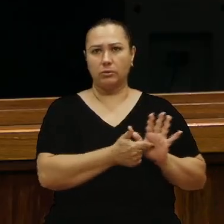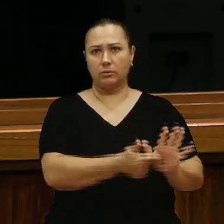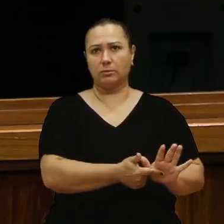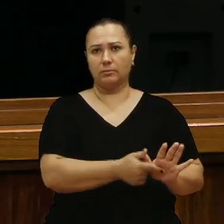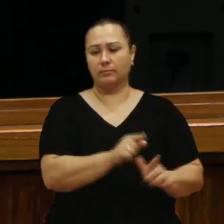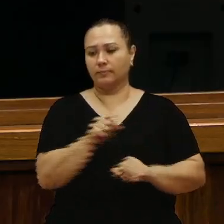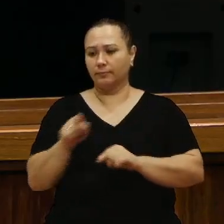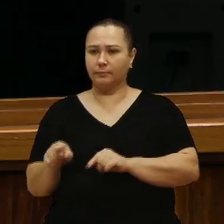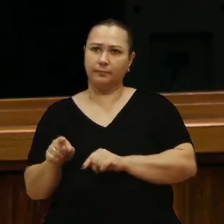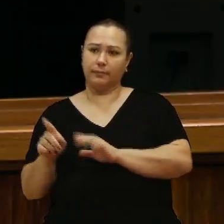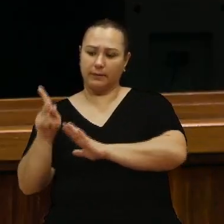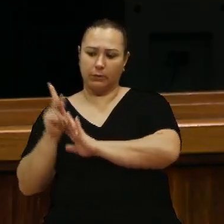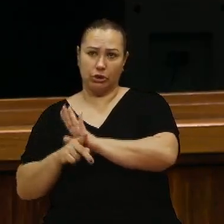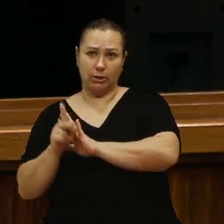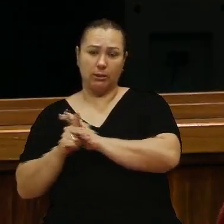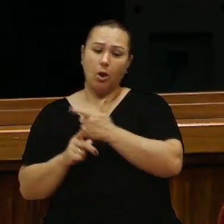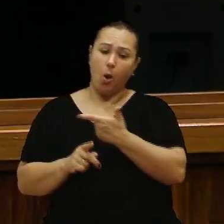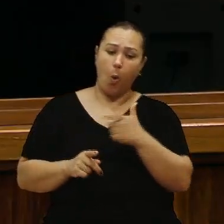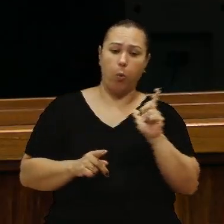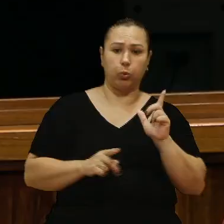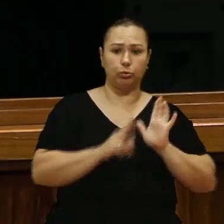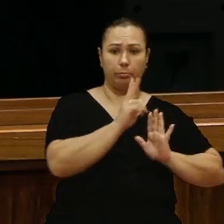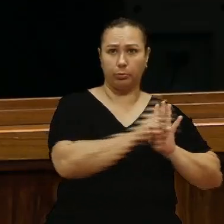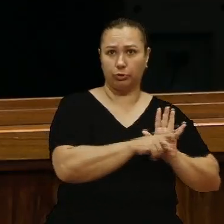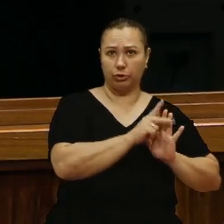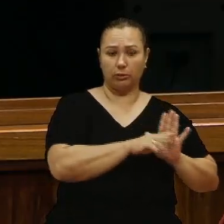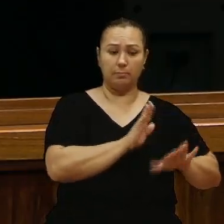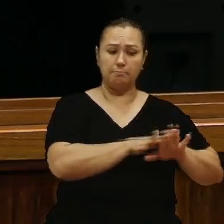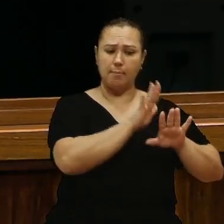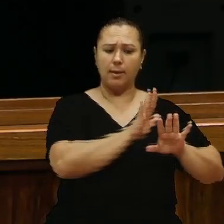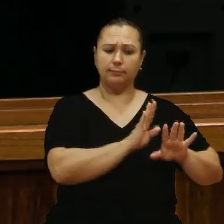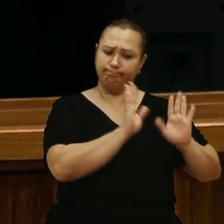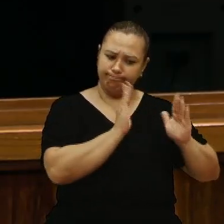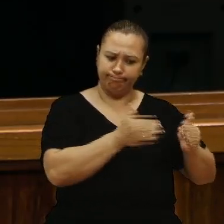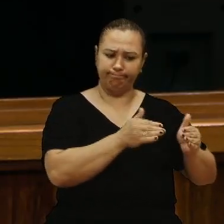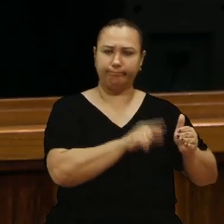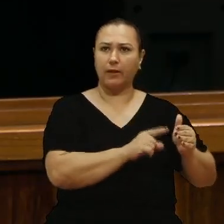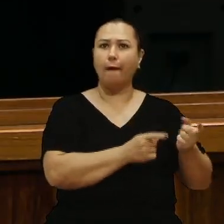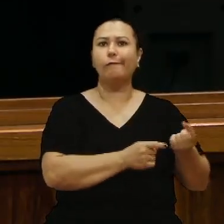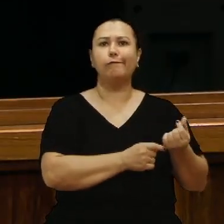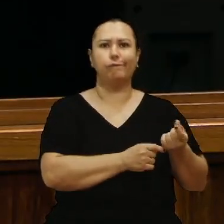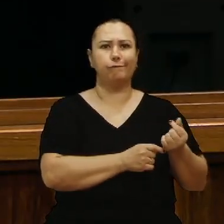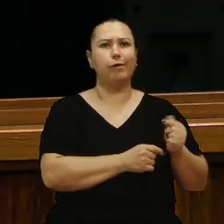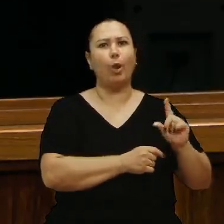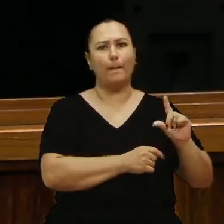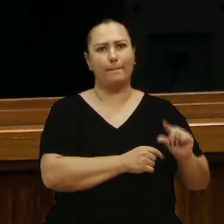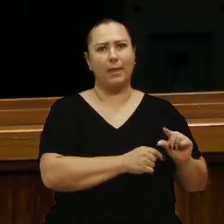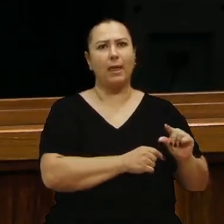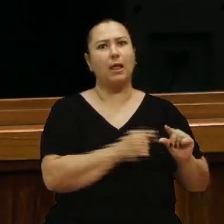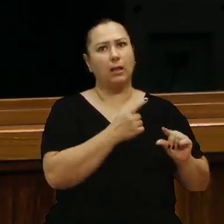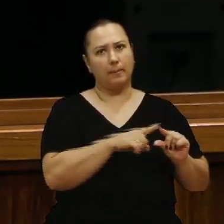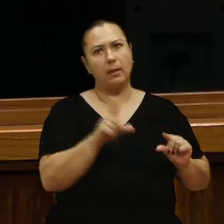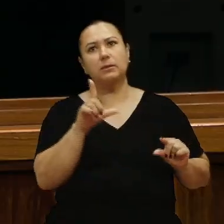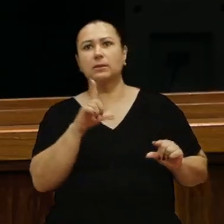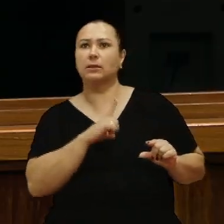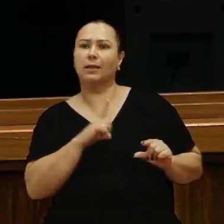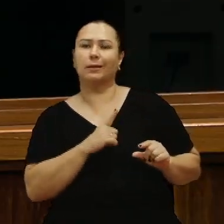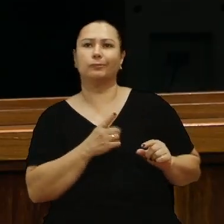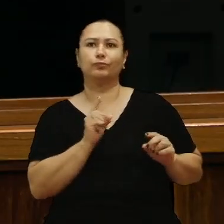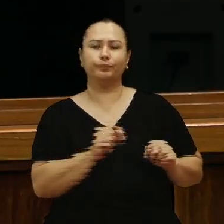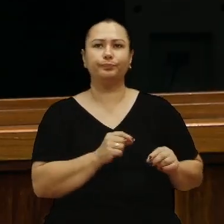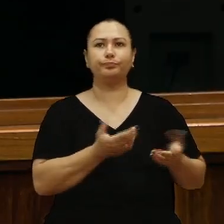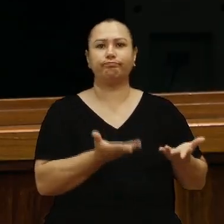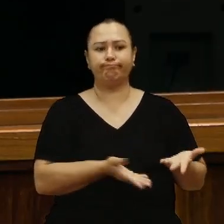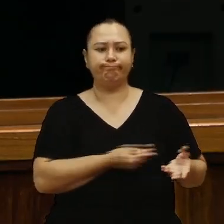nesse. Aquele outro é mais específico, também é um valor pequeno, mas tem uma